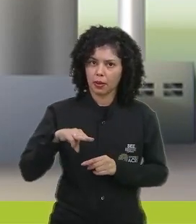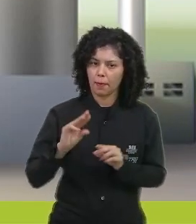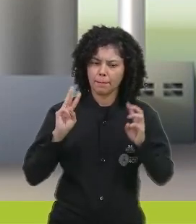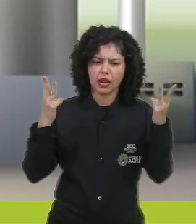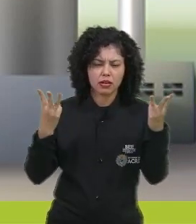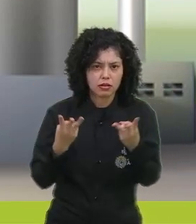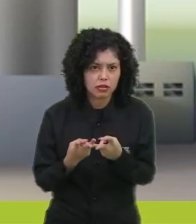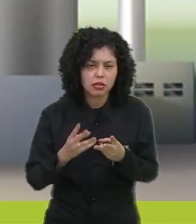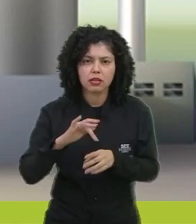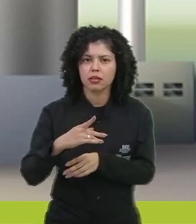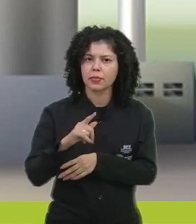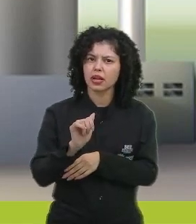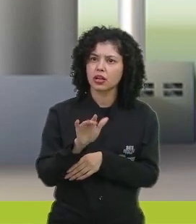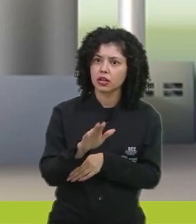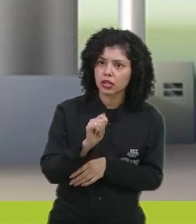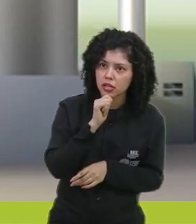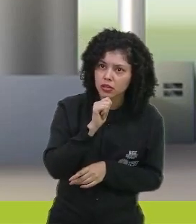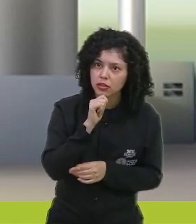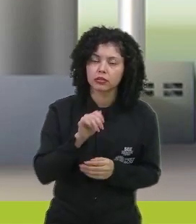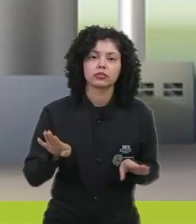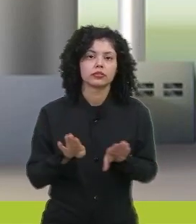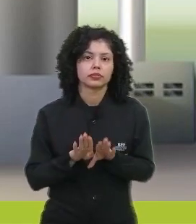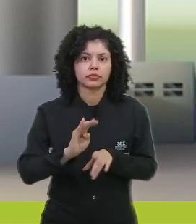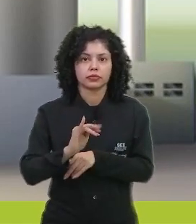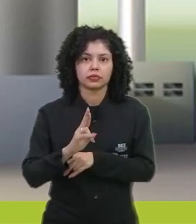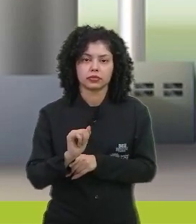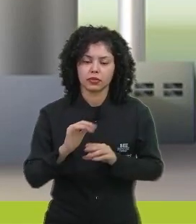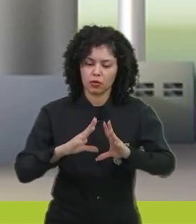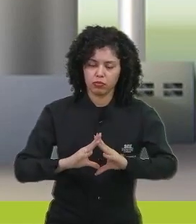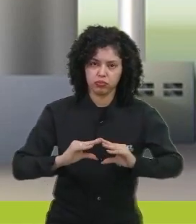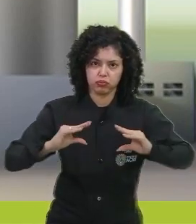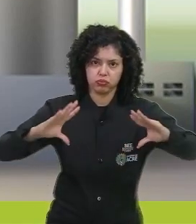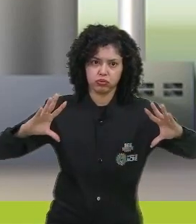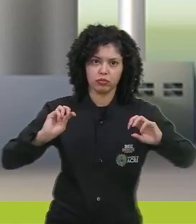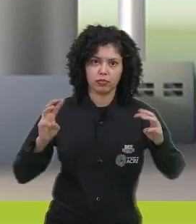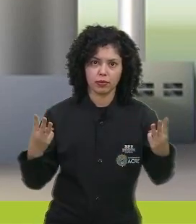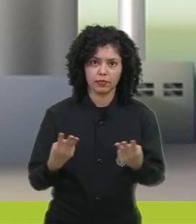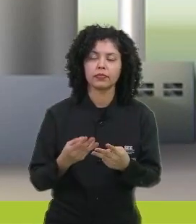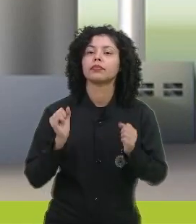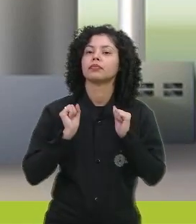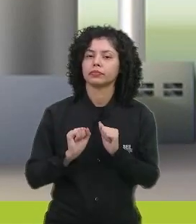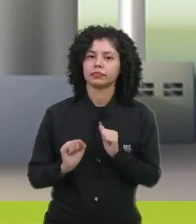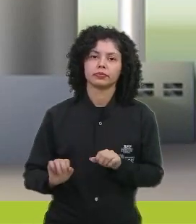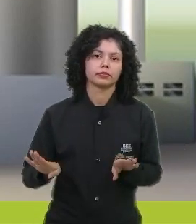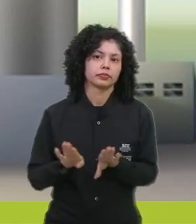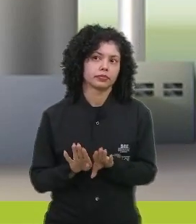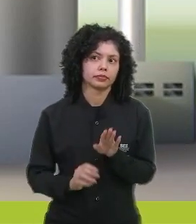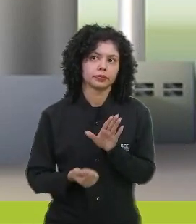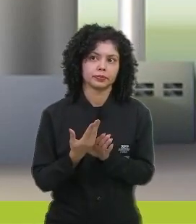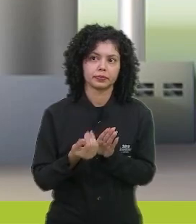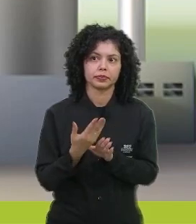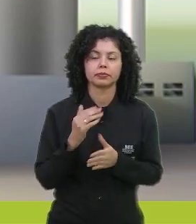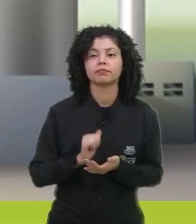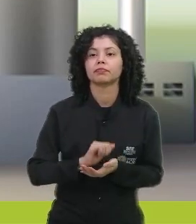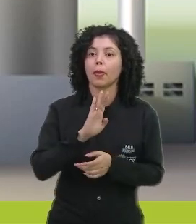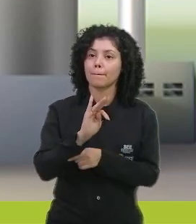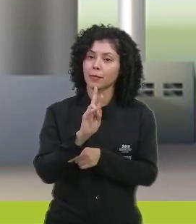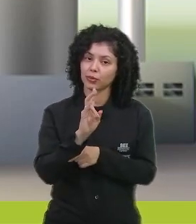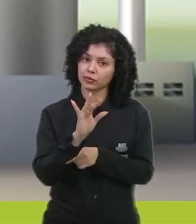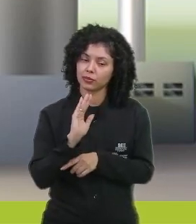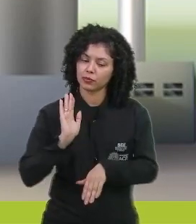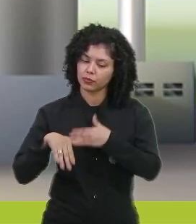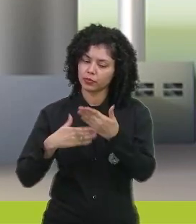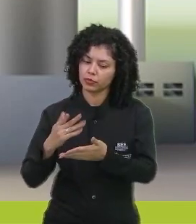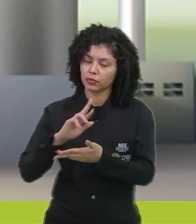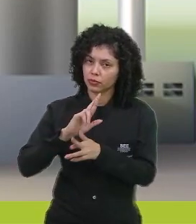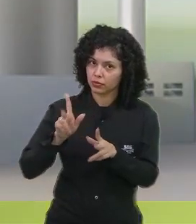aquela pasta, e aquela pasta chamada de biomassa, que também pode gerar o biodiesel. A grande diferença desses